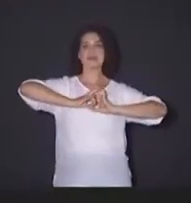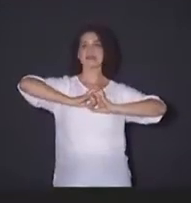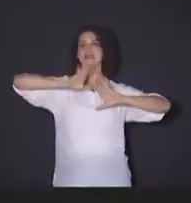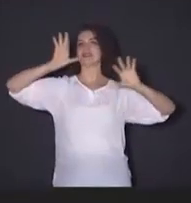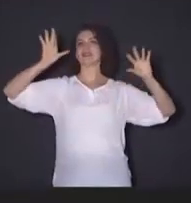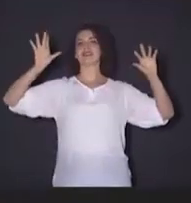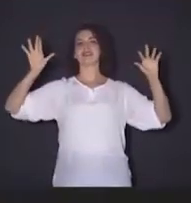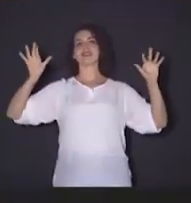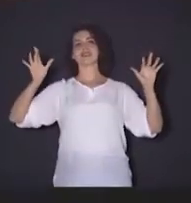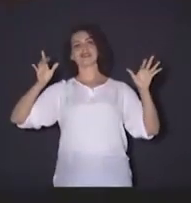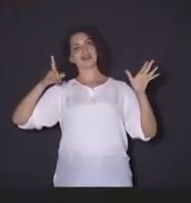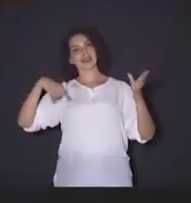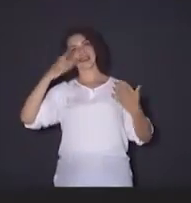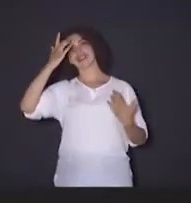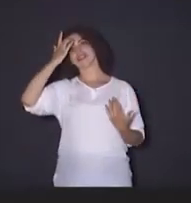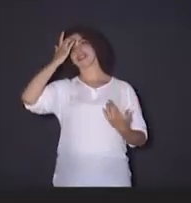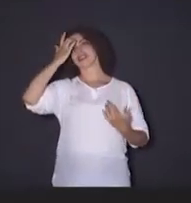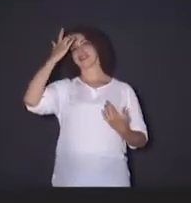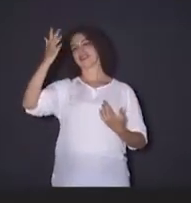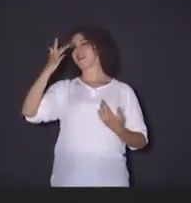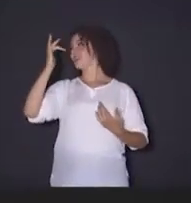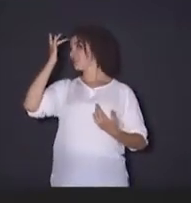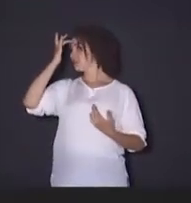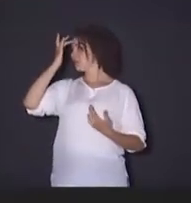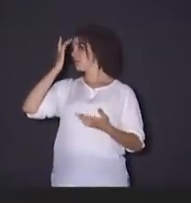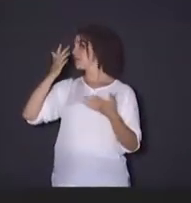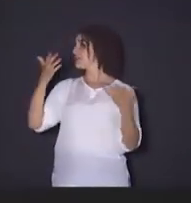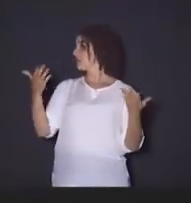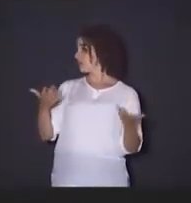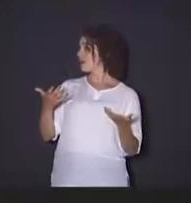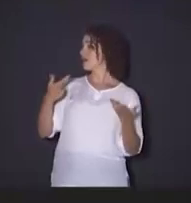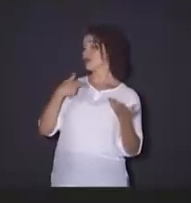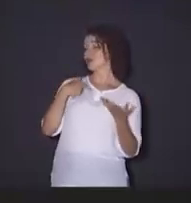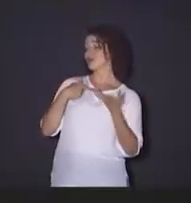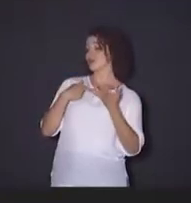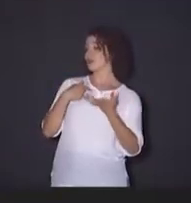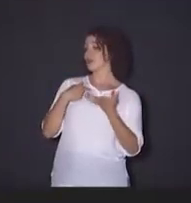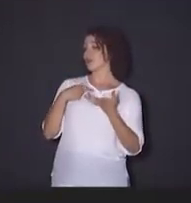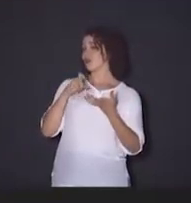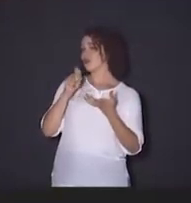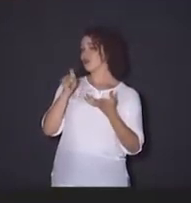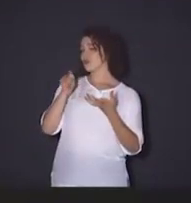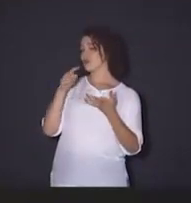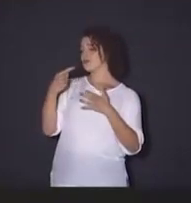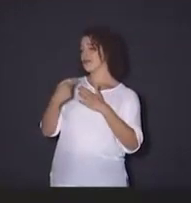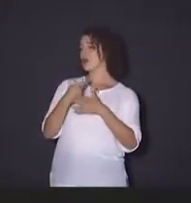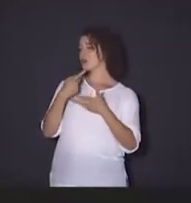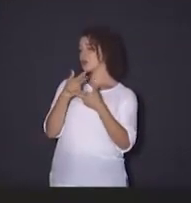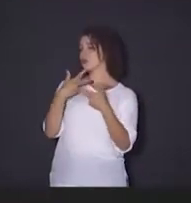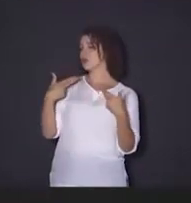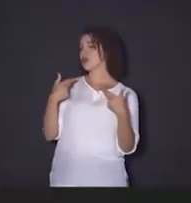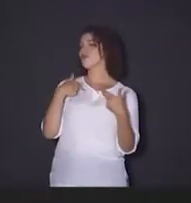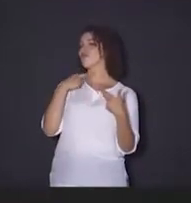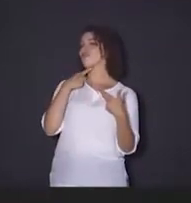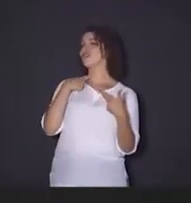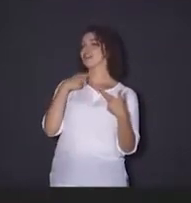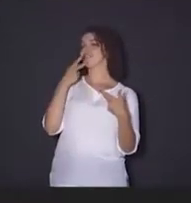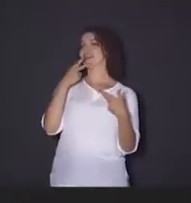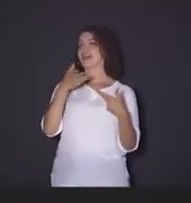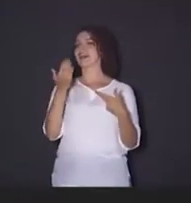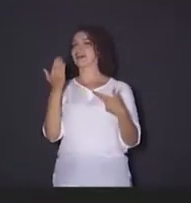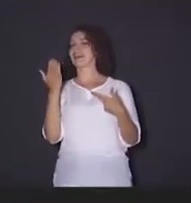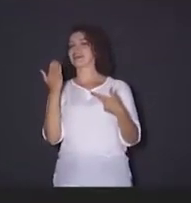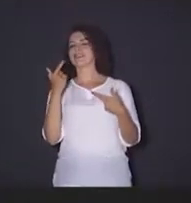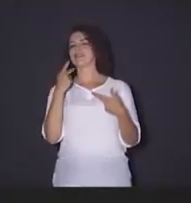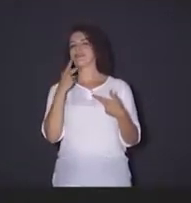isso facilita o indivíduo. Agora, eu só queria... você levantou uma coisa que eu quis dizer antes e não falei.